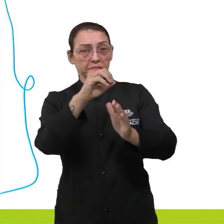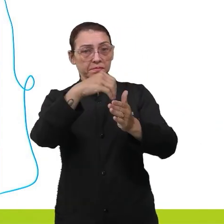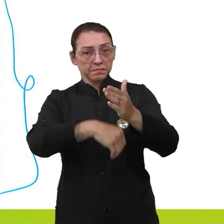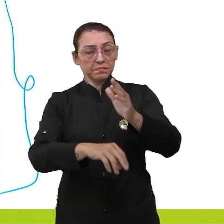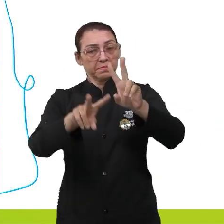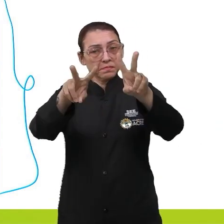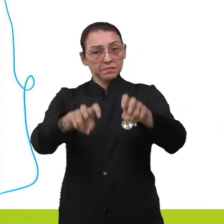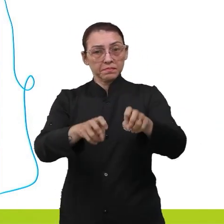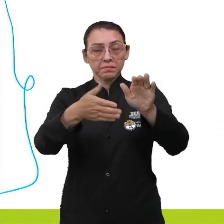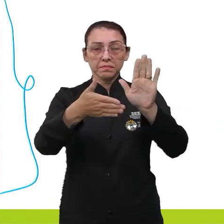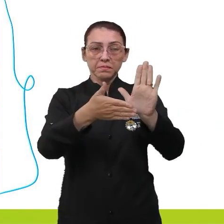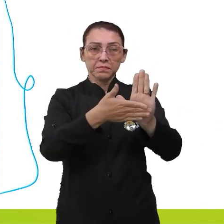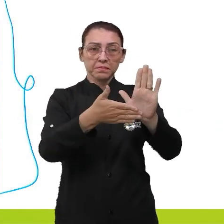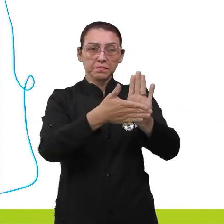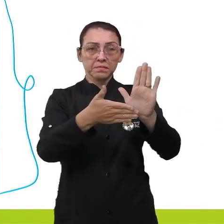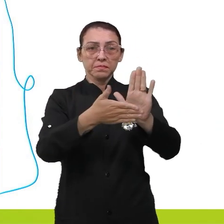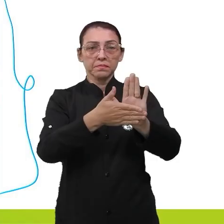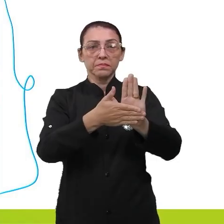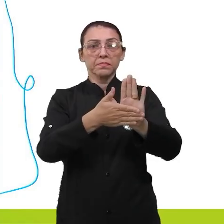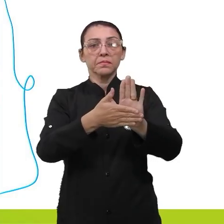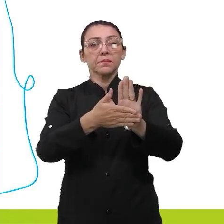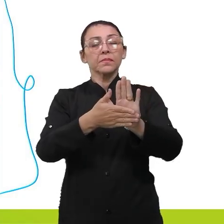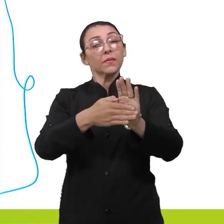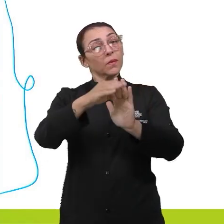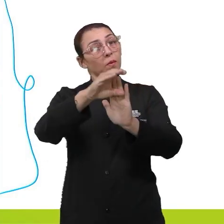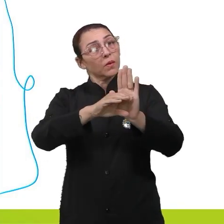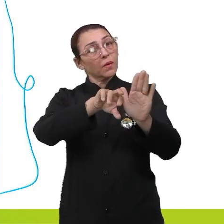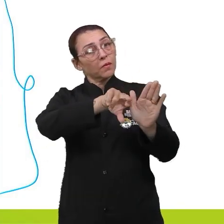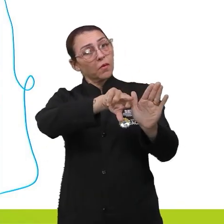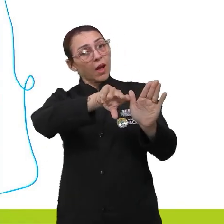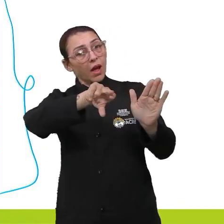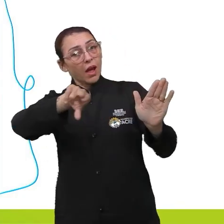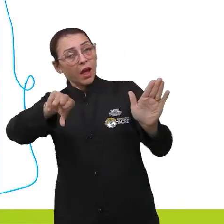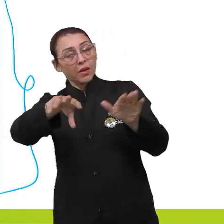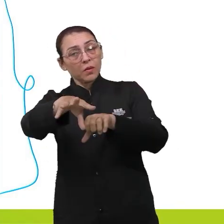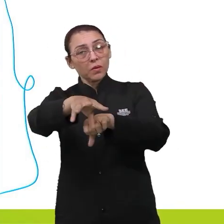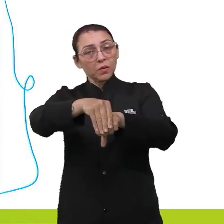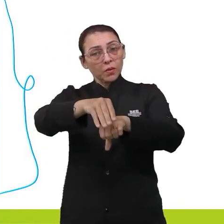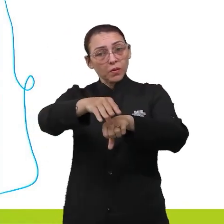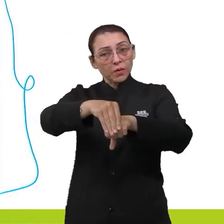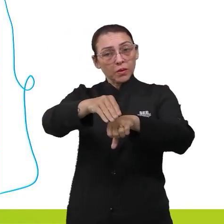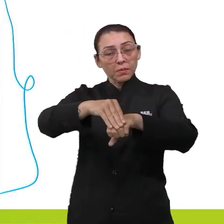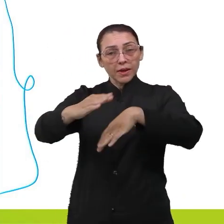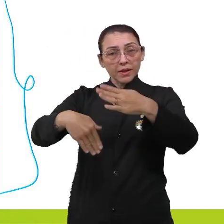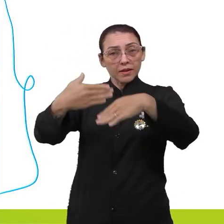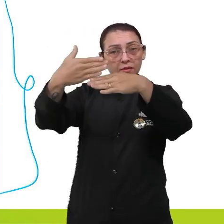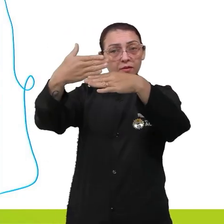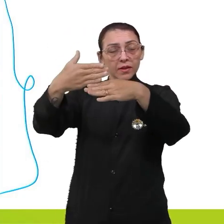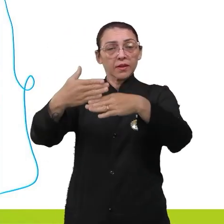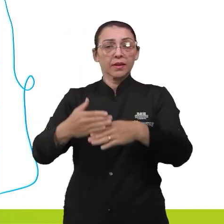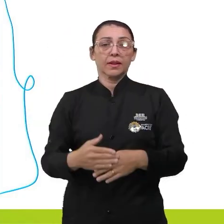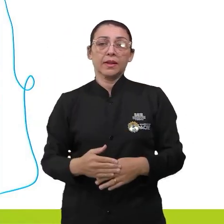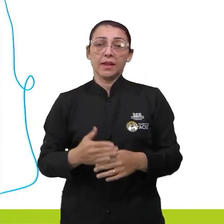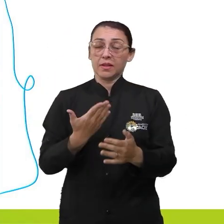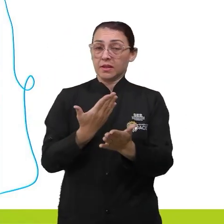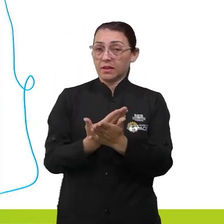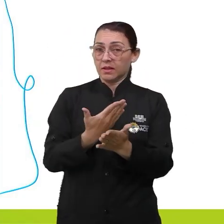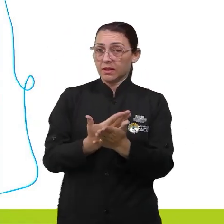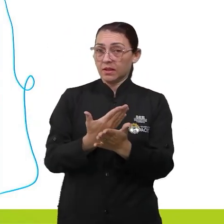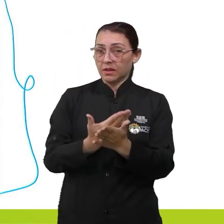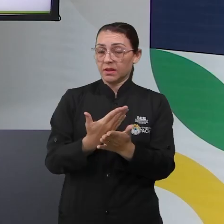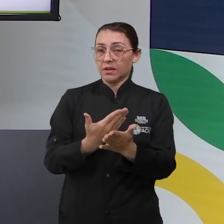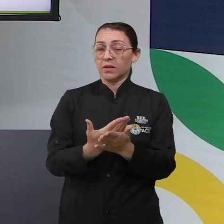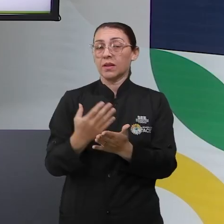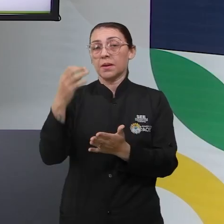do tema proposto, aplicando o conceito das várias áreas do conhecimento para desenvolvê-lo. Durante as nossas aulas,